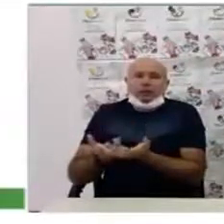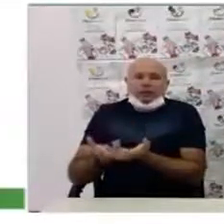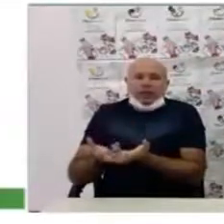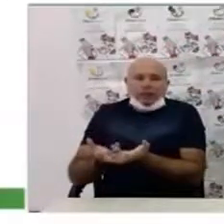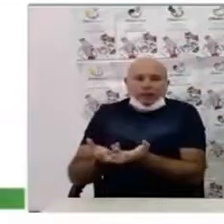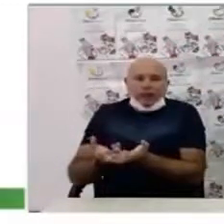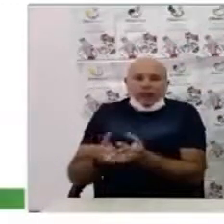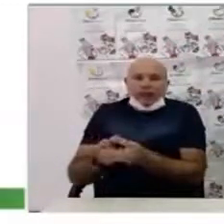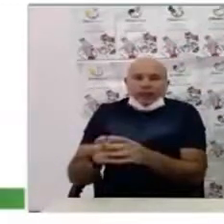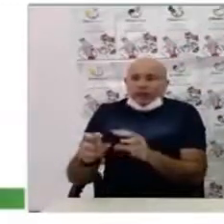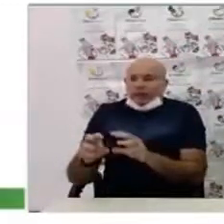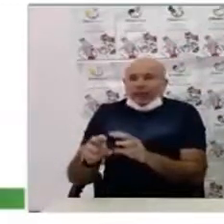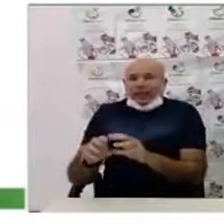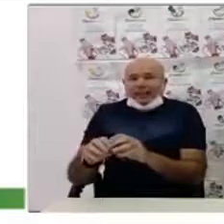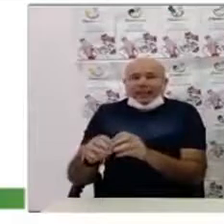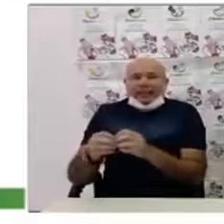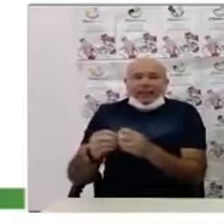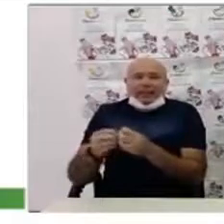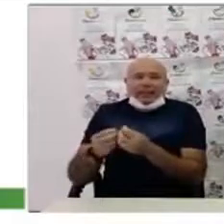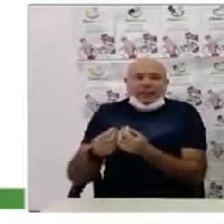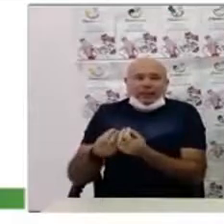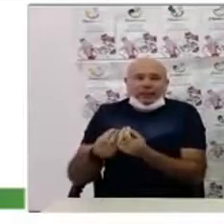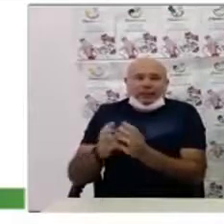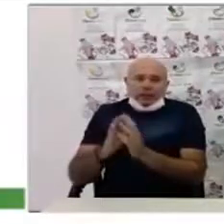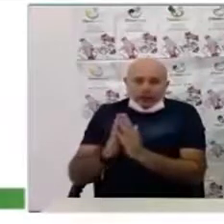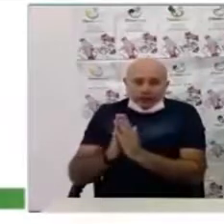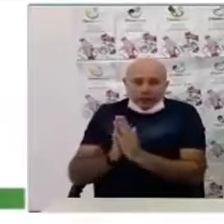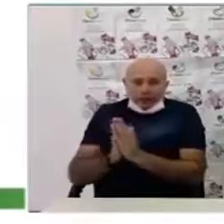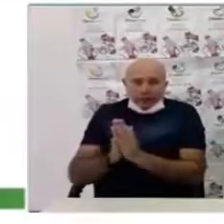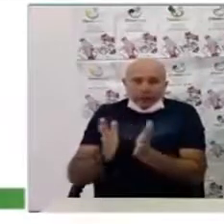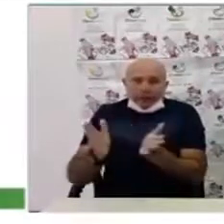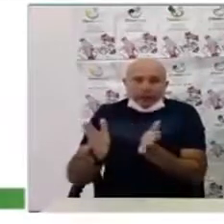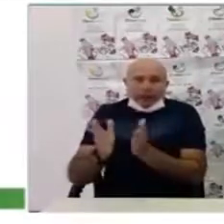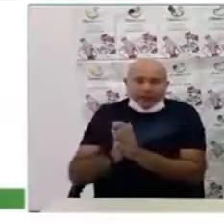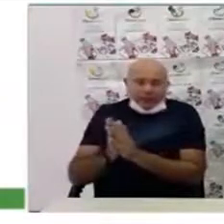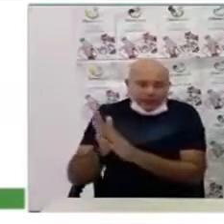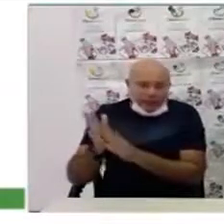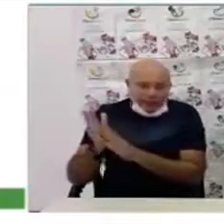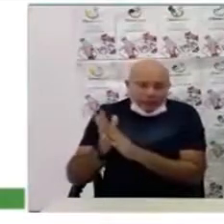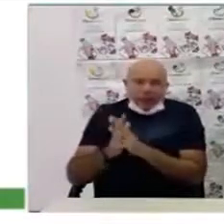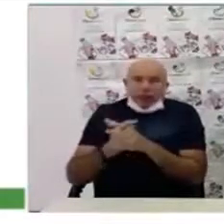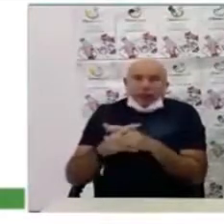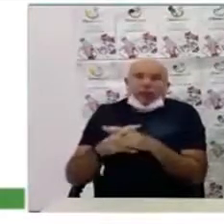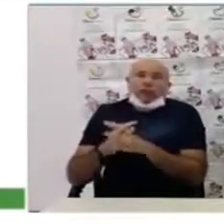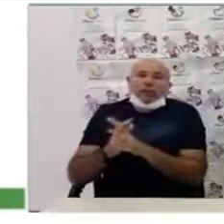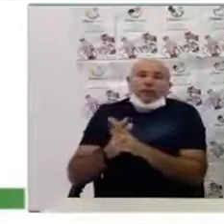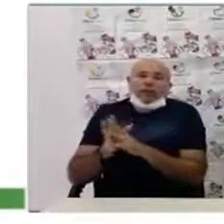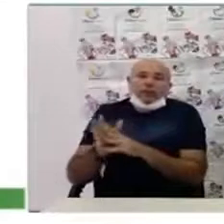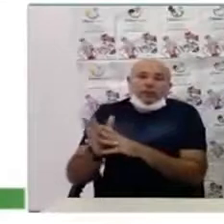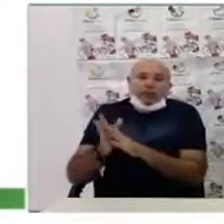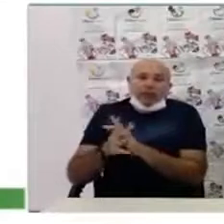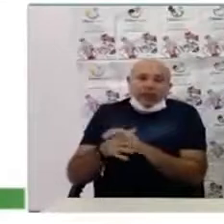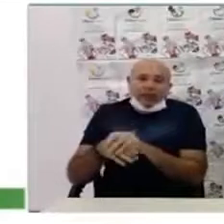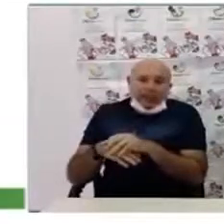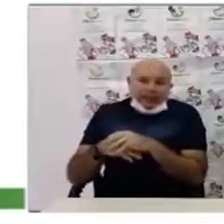de um sal e você aquecer aquela solução. Vou dar um exemplo, você pode fazer até em casa, sempre brinco. Tenha cuidado, tem um